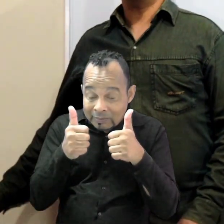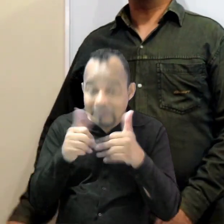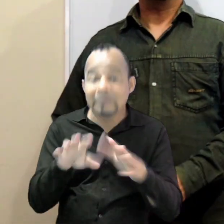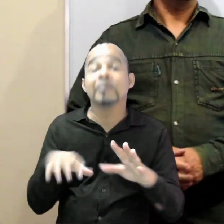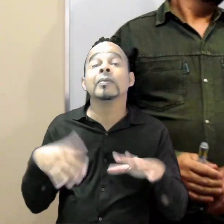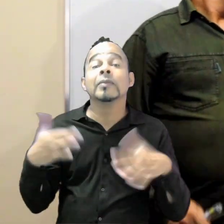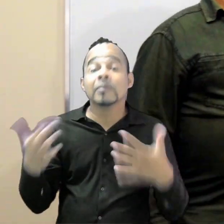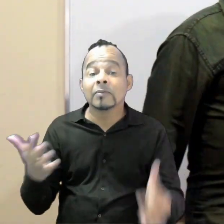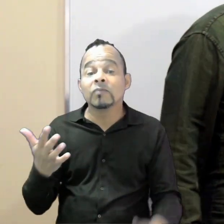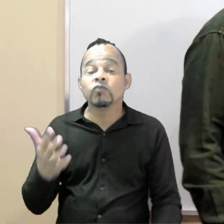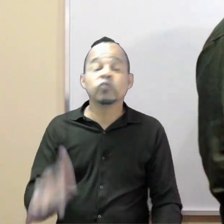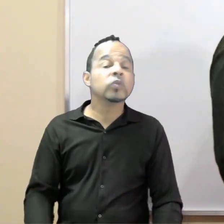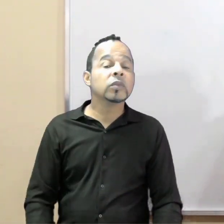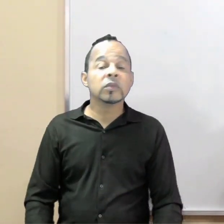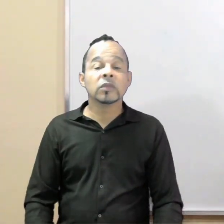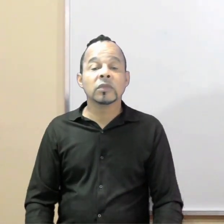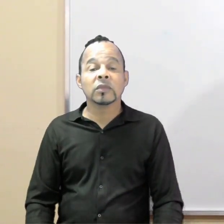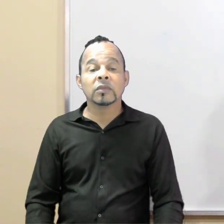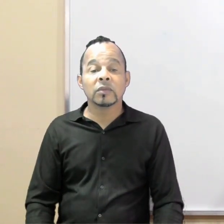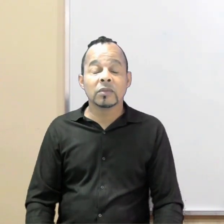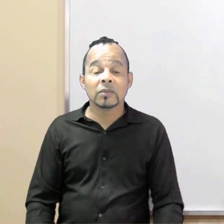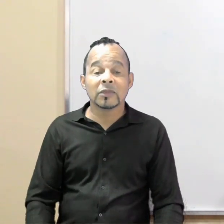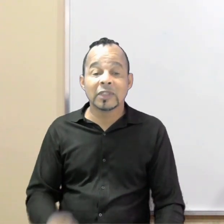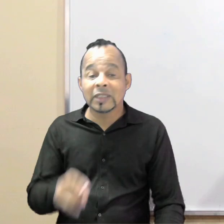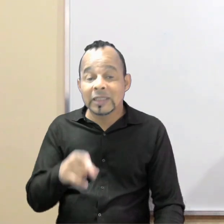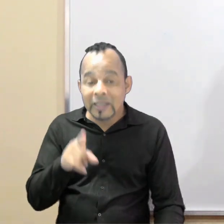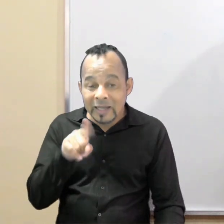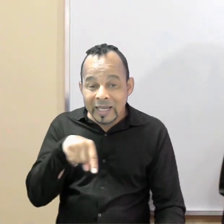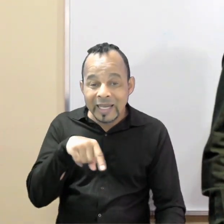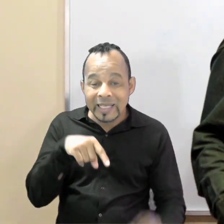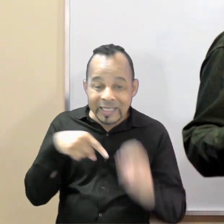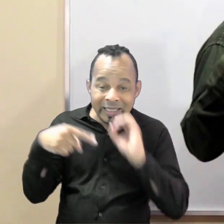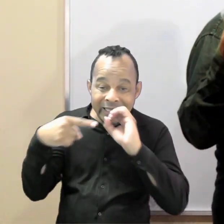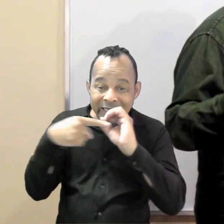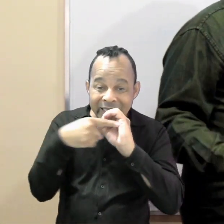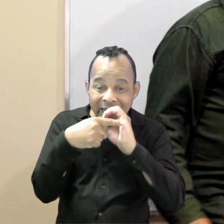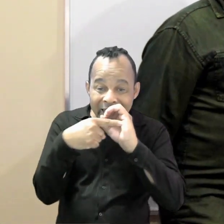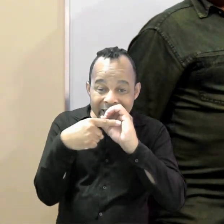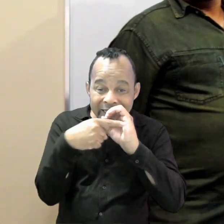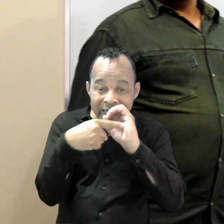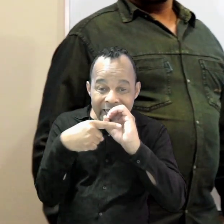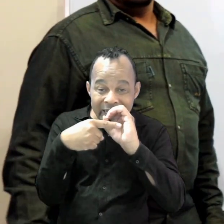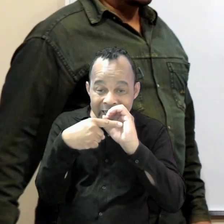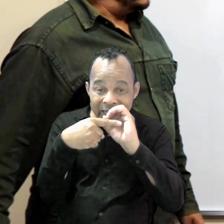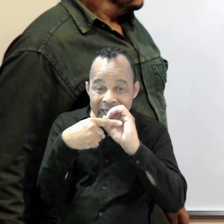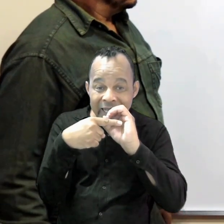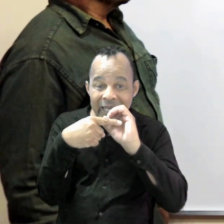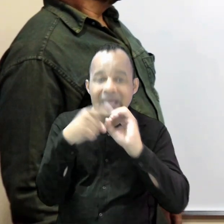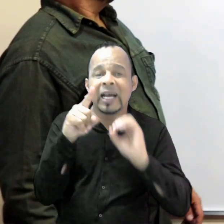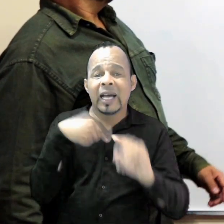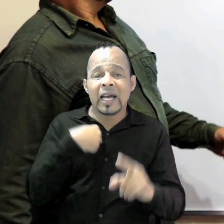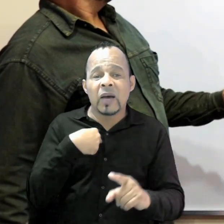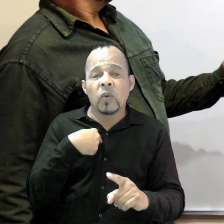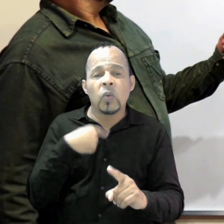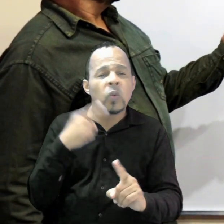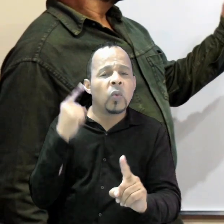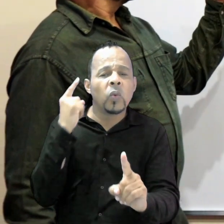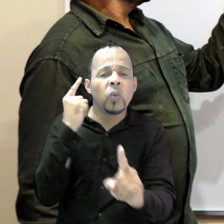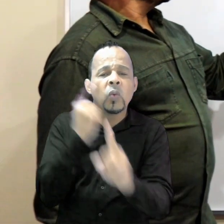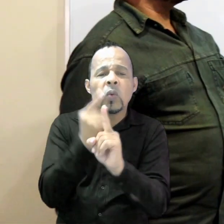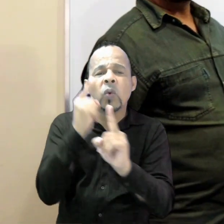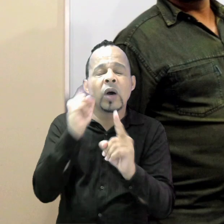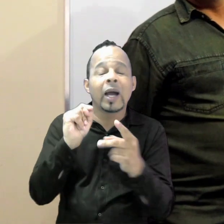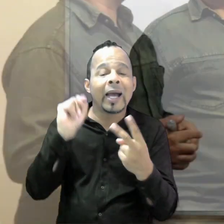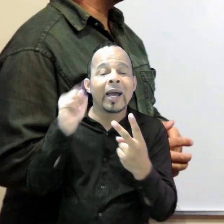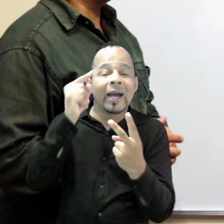Beleza, pessoal? Por que é que eu anotei aqui esse valor de θ? Porque eu vou encontrar agora o